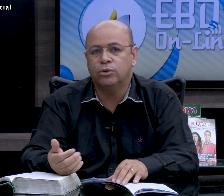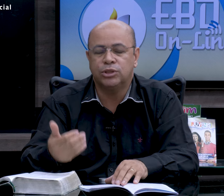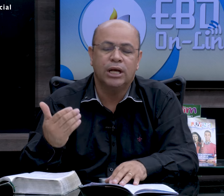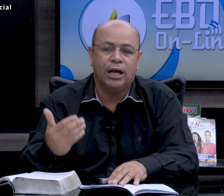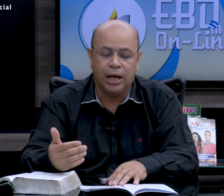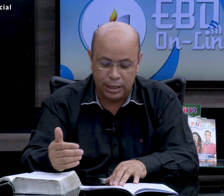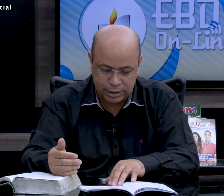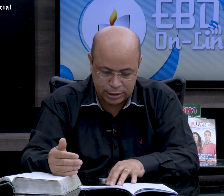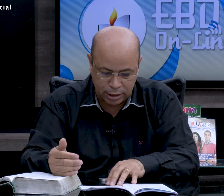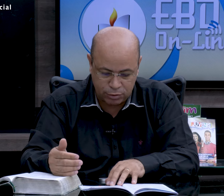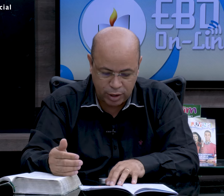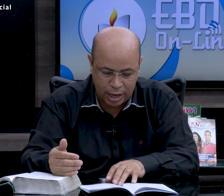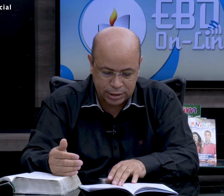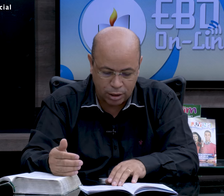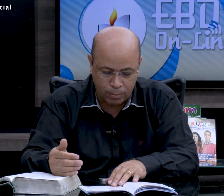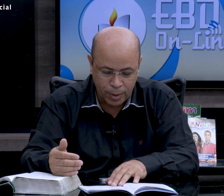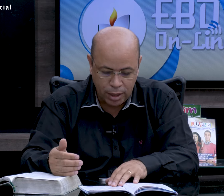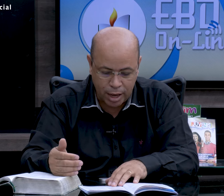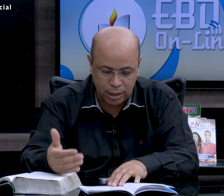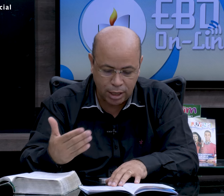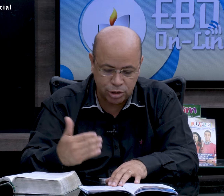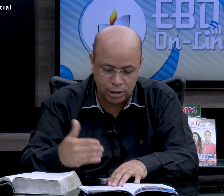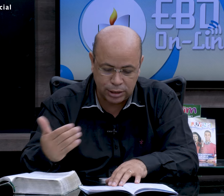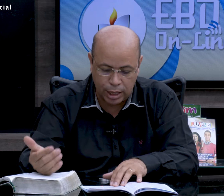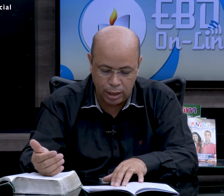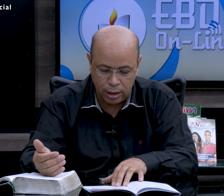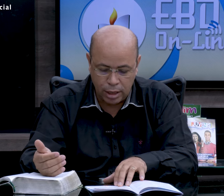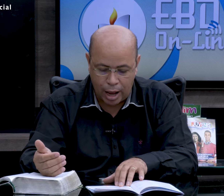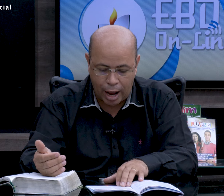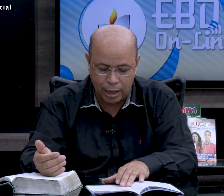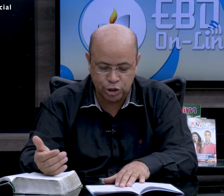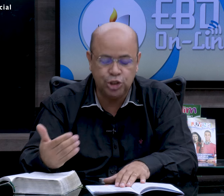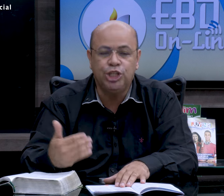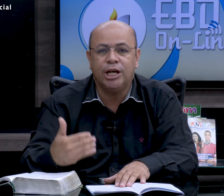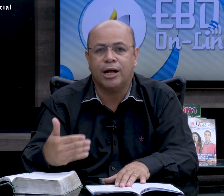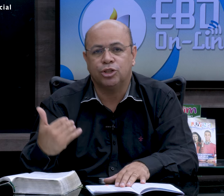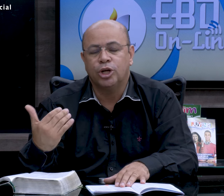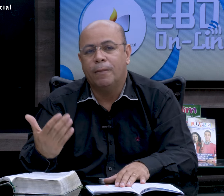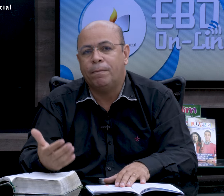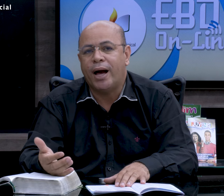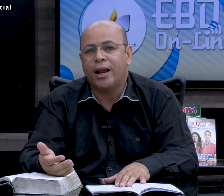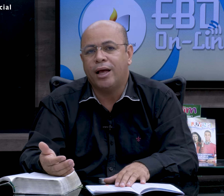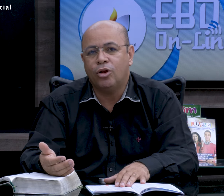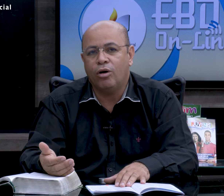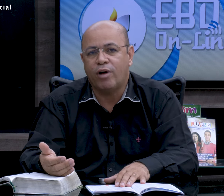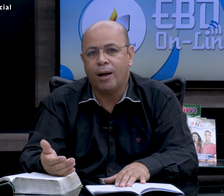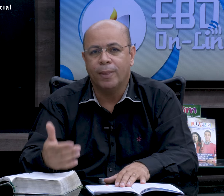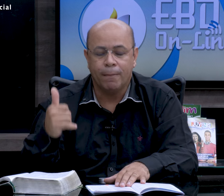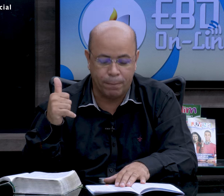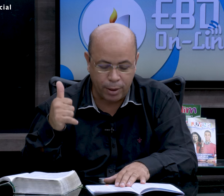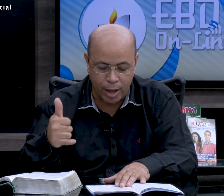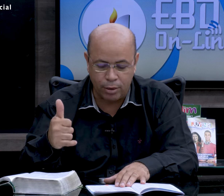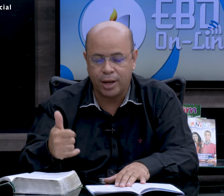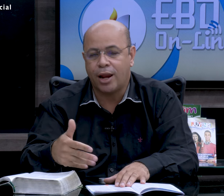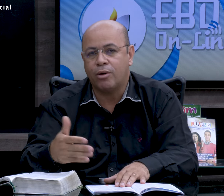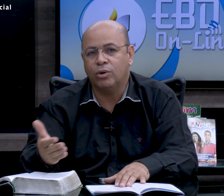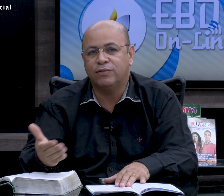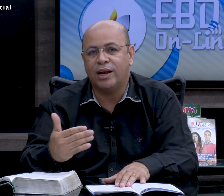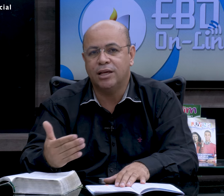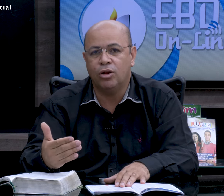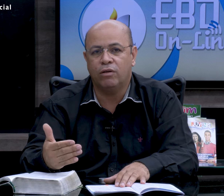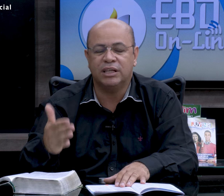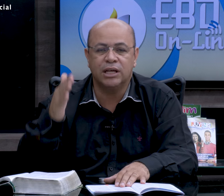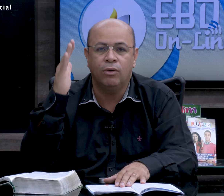aperfeiçoem essa Santificação e aqui que a gente tem as dicas para renovar primeiro é claro